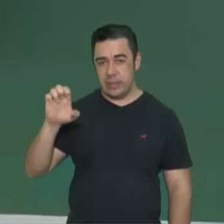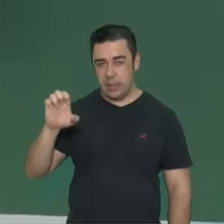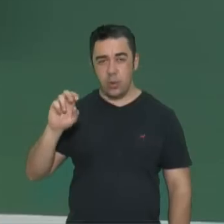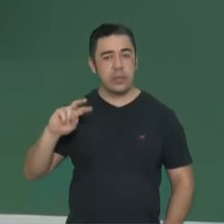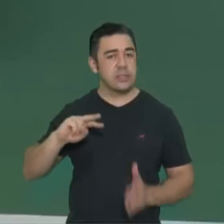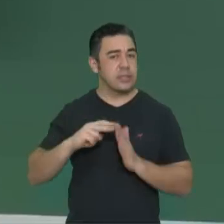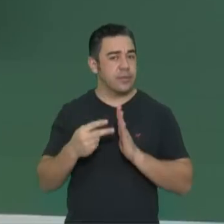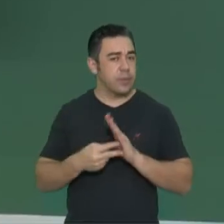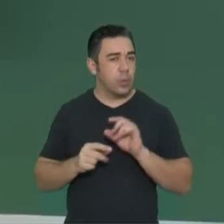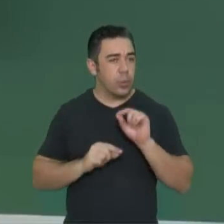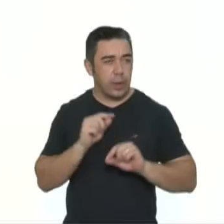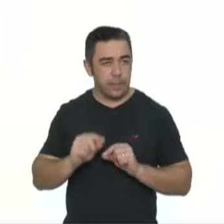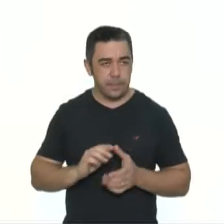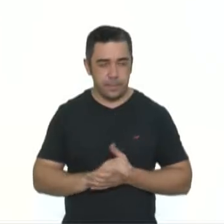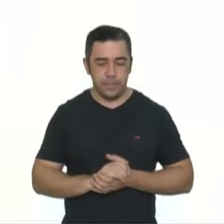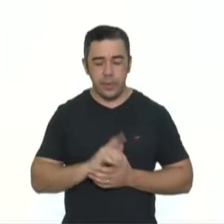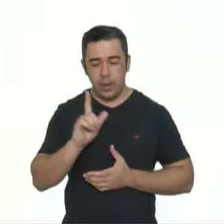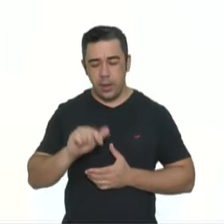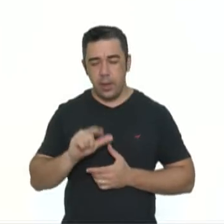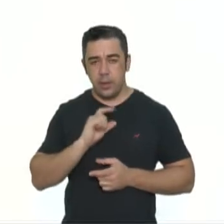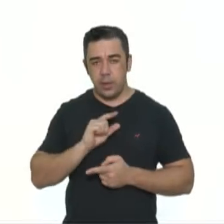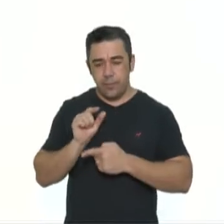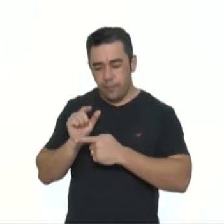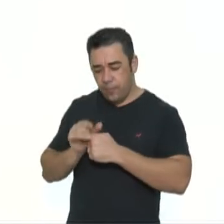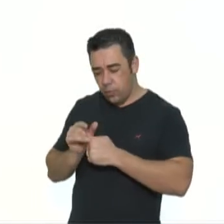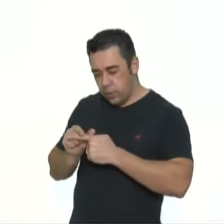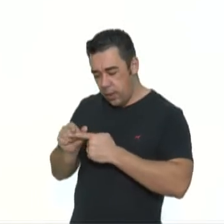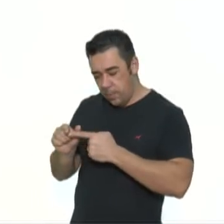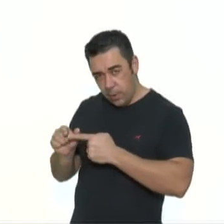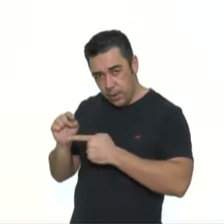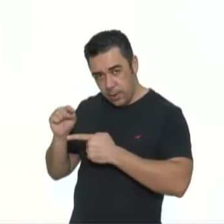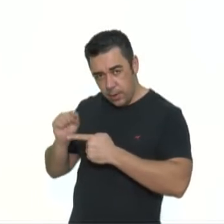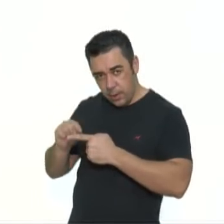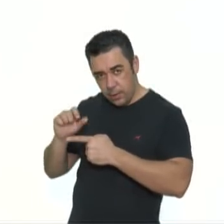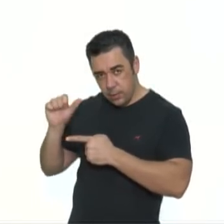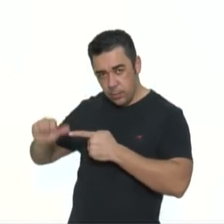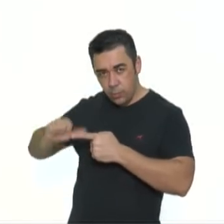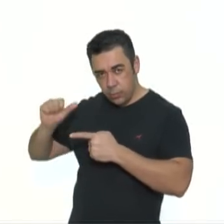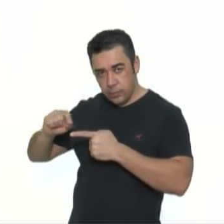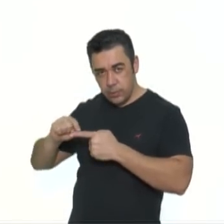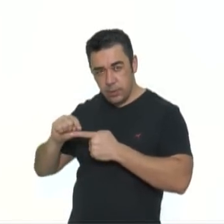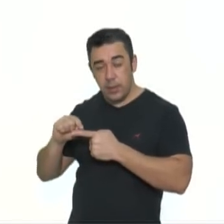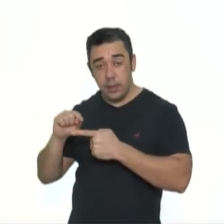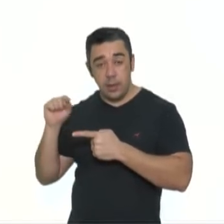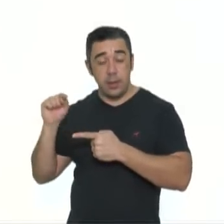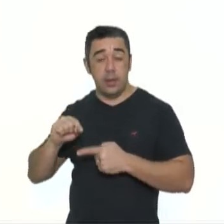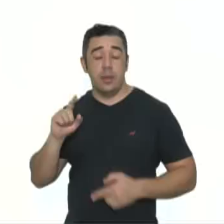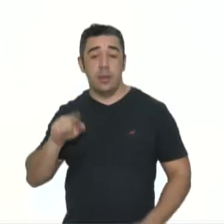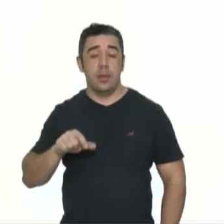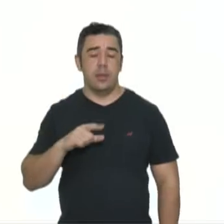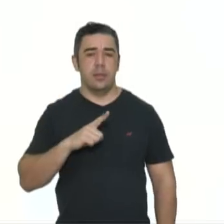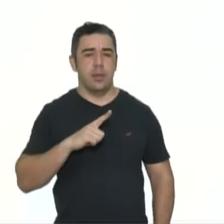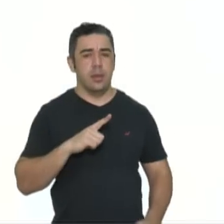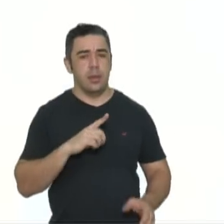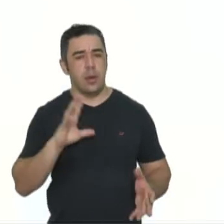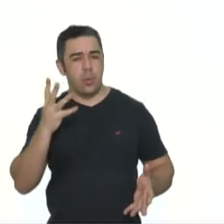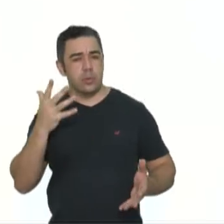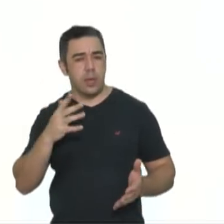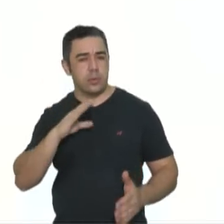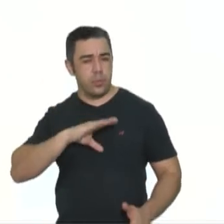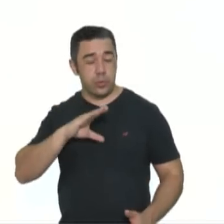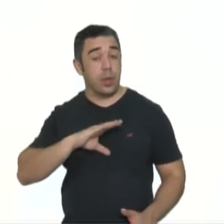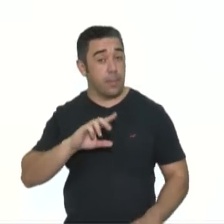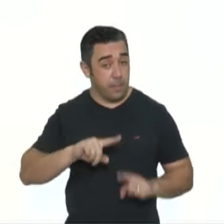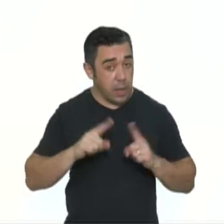Metástase quer dizer o quê? É a transposição de fonemas da mesma sílaba. Ó, estudos apontam que são escassos na língua portuguesa, mas